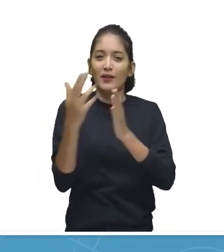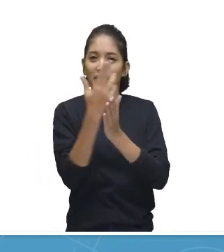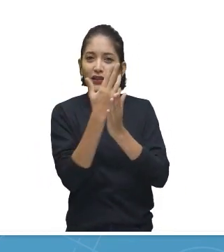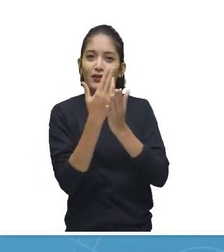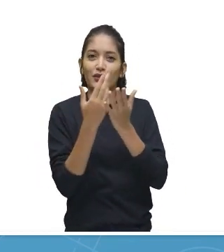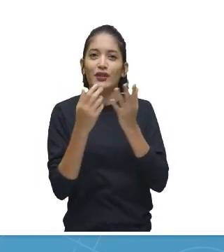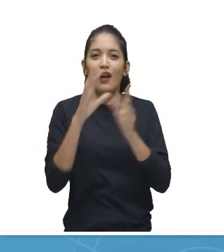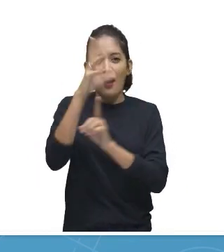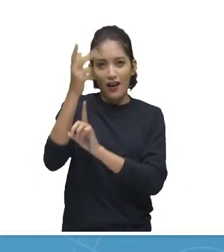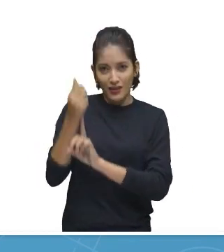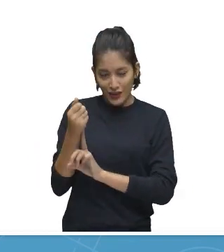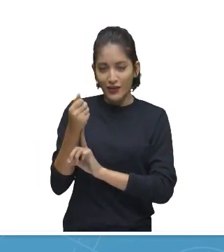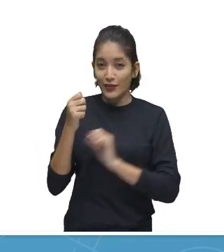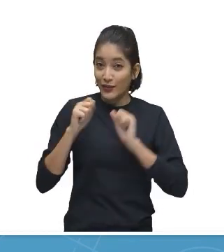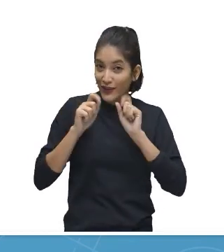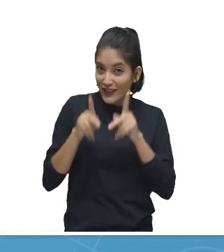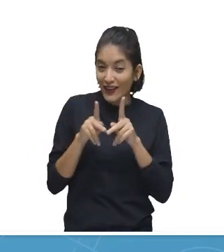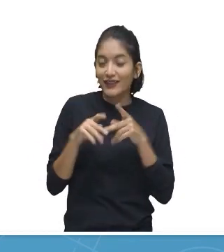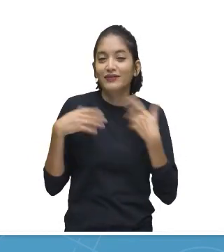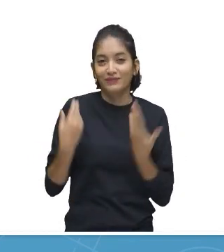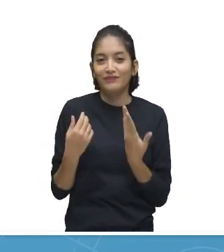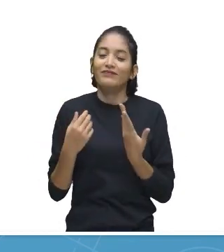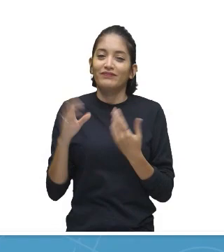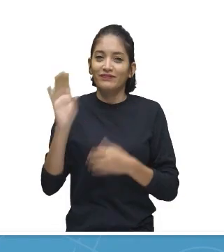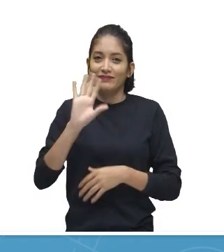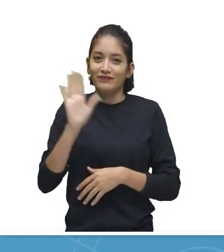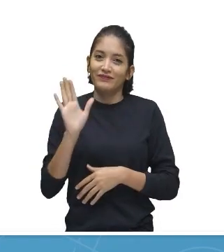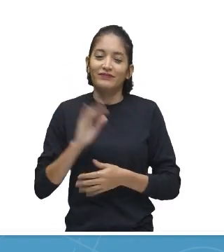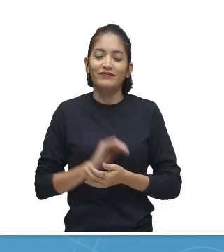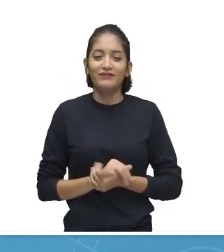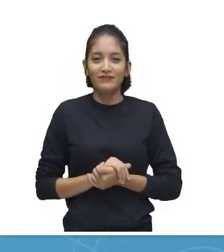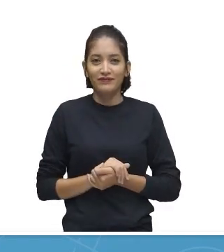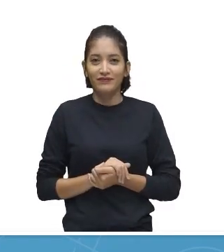aula, ok? Então fiquem com Deus e até a próxima.